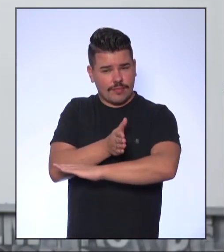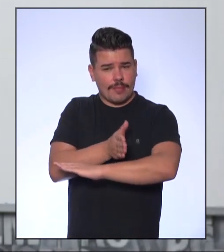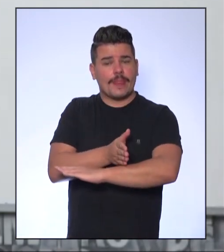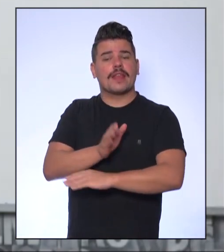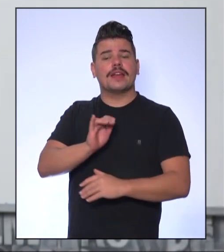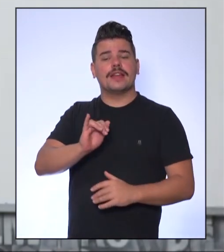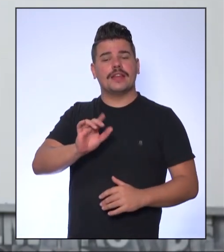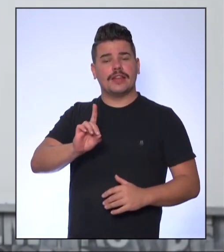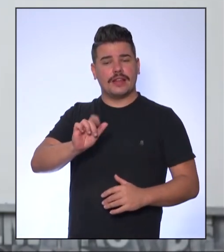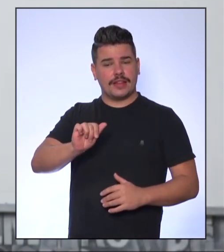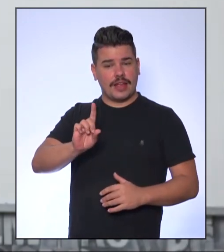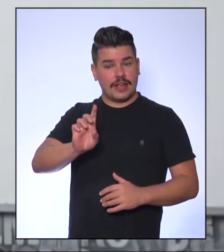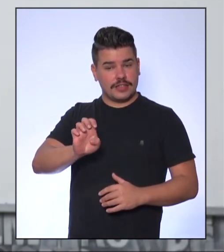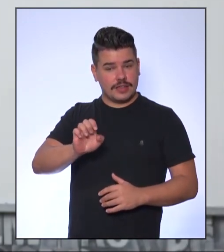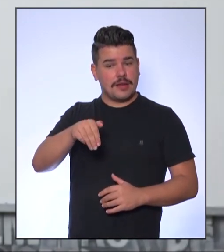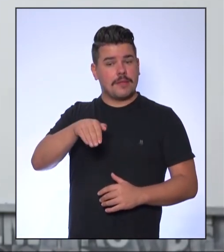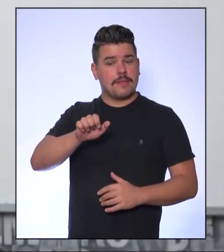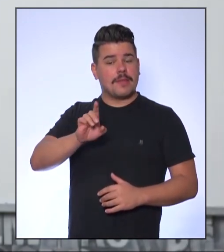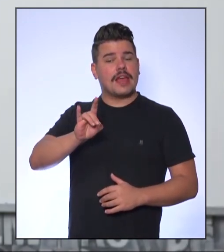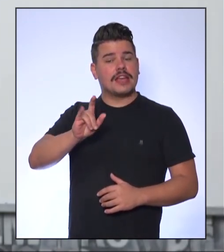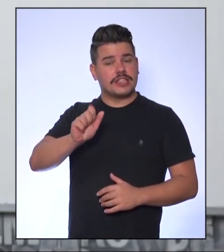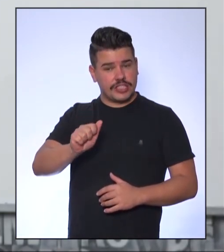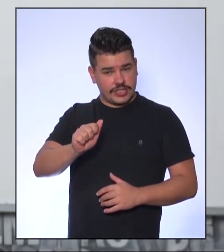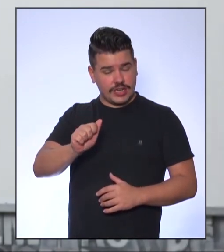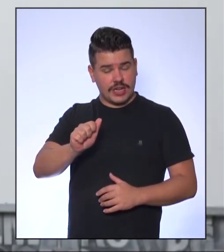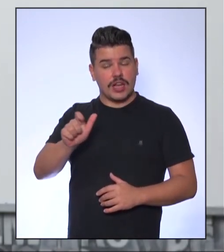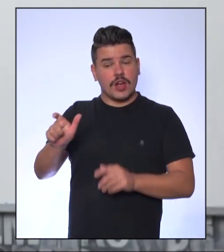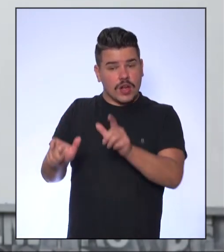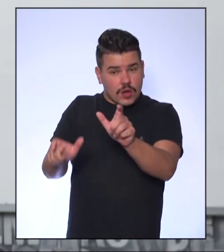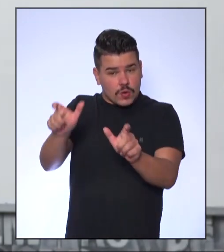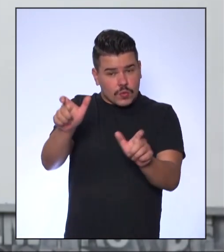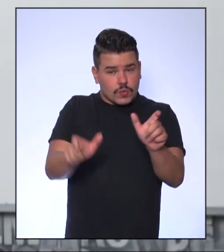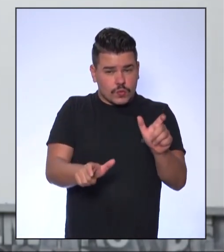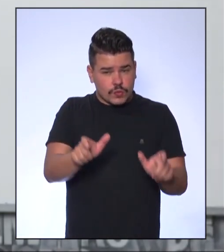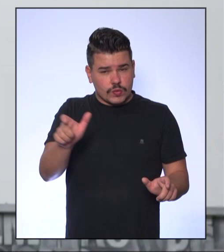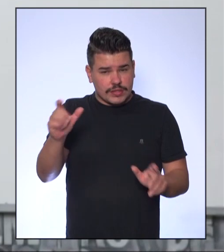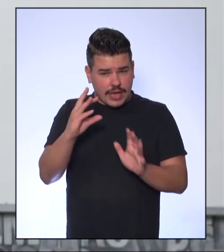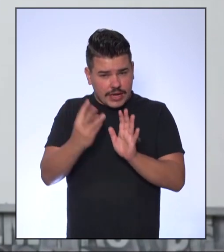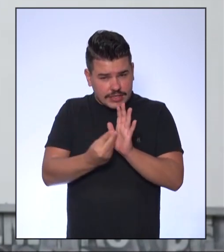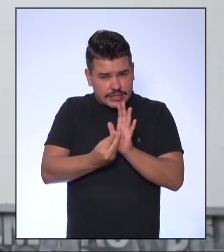suas obras com medo da pressão religiosa.